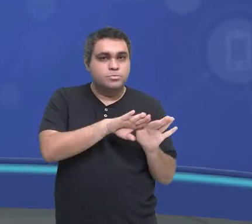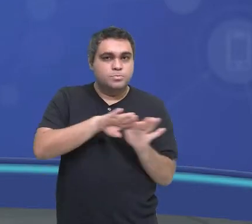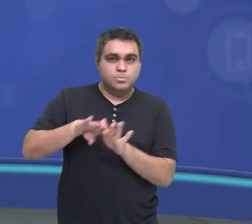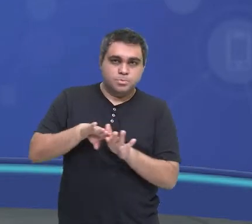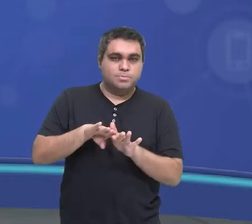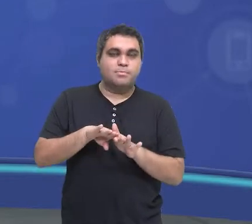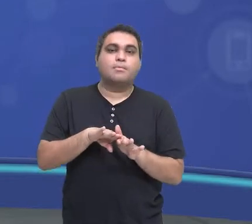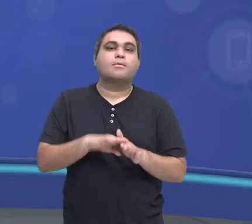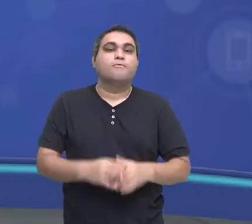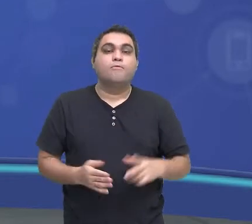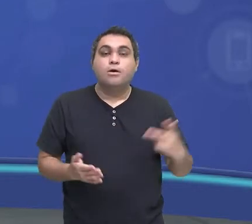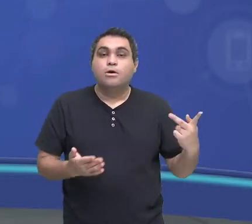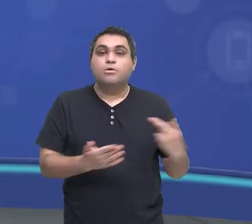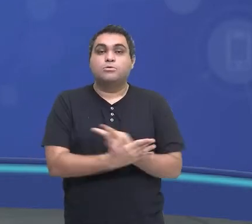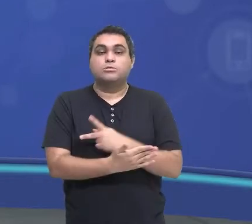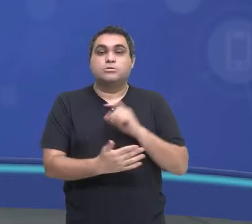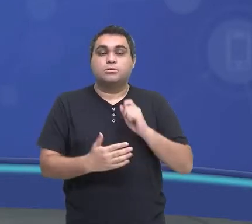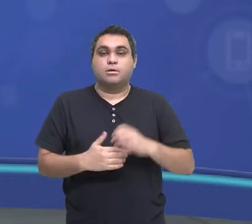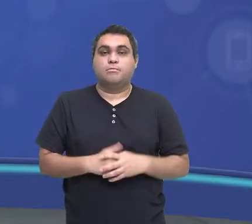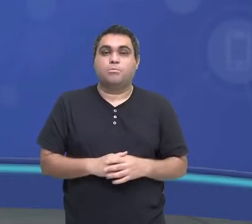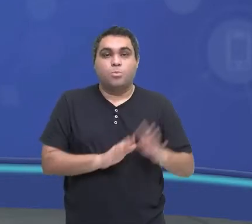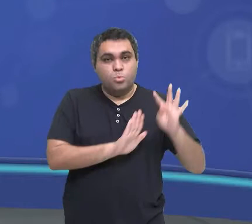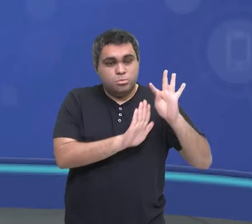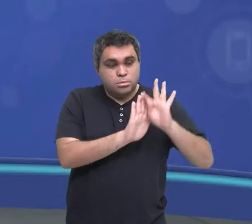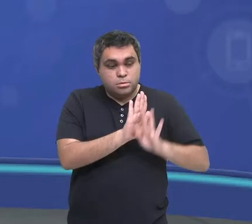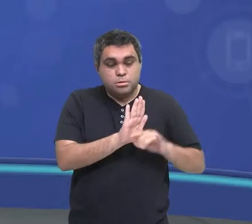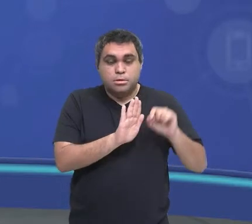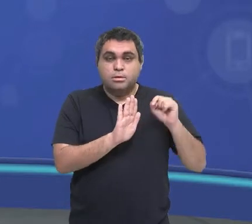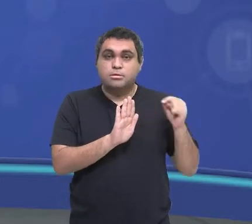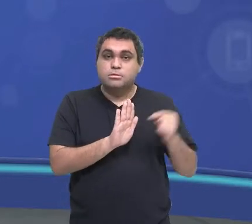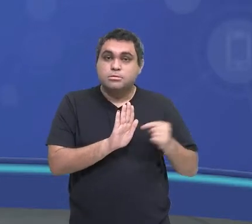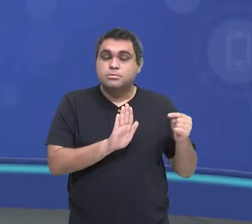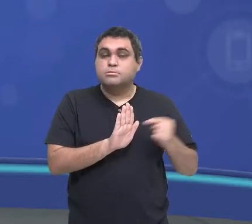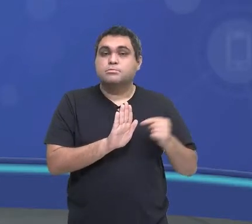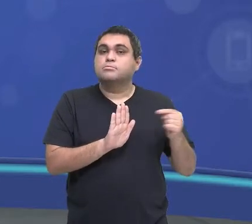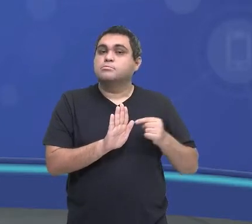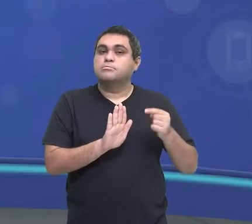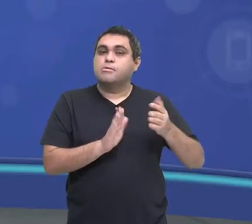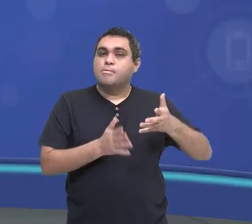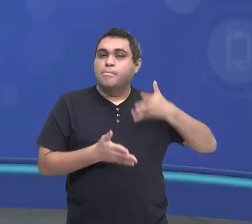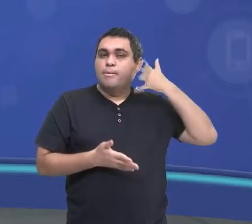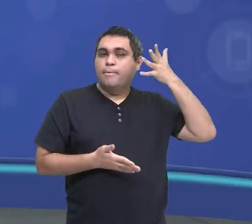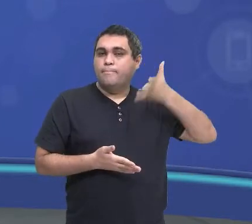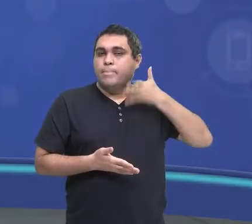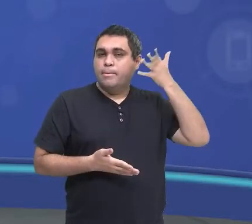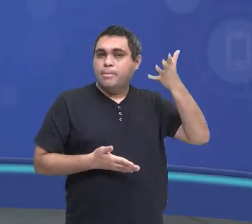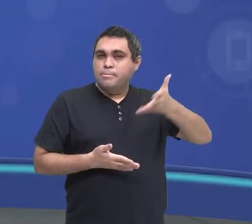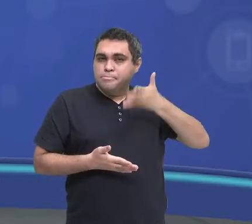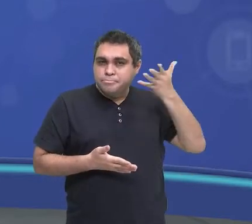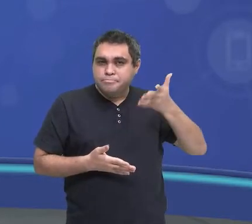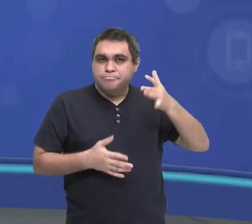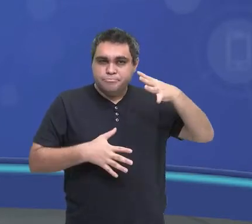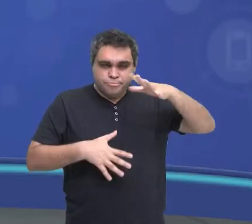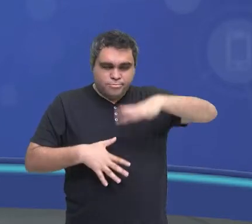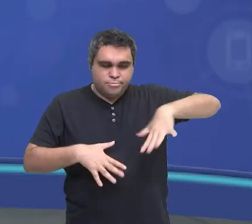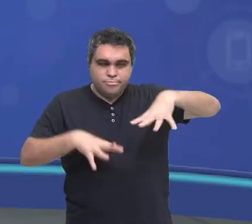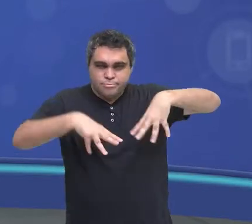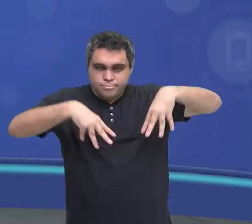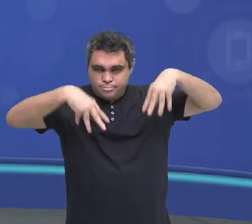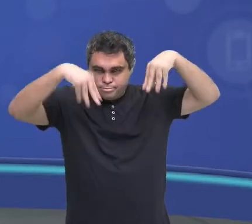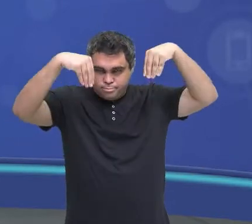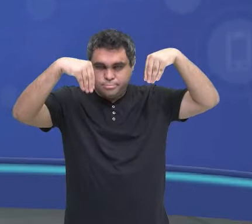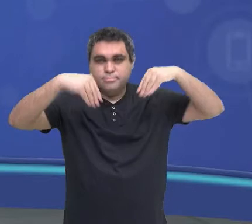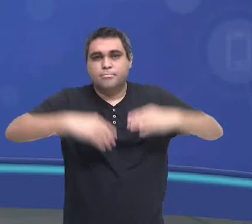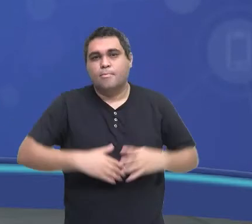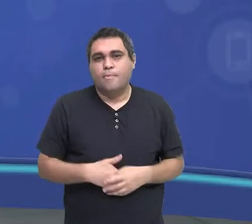vai ocorrer? Vai ocorrer que esses textos vão ser apresentados, vão ser declamados ali no espaço dos